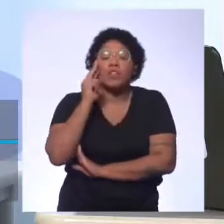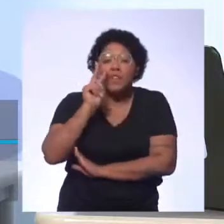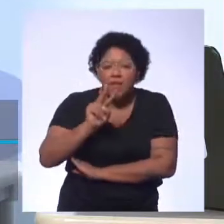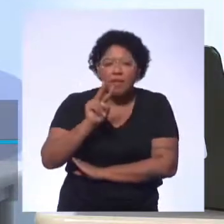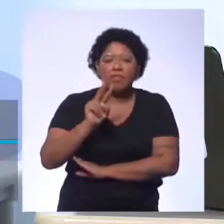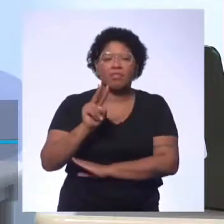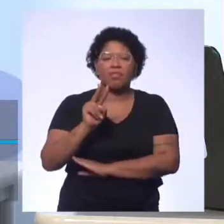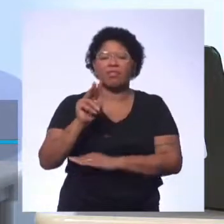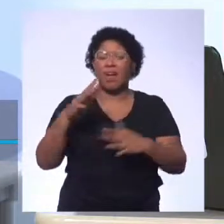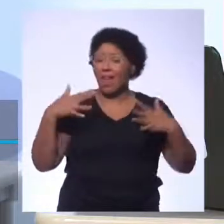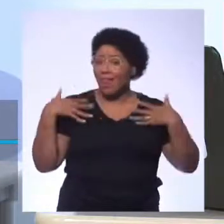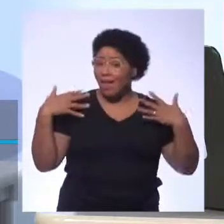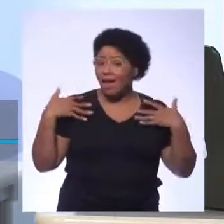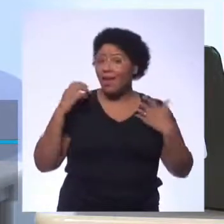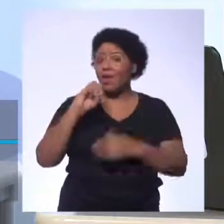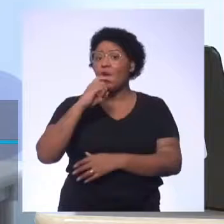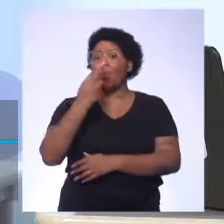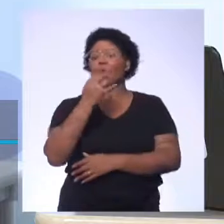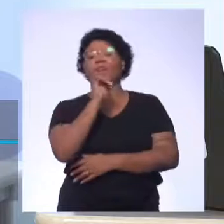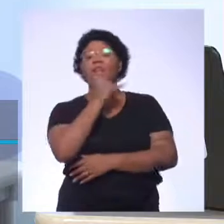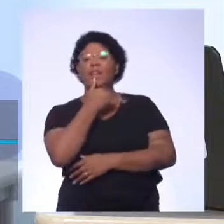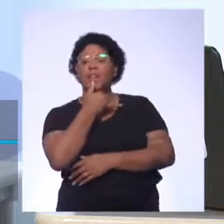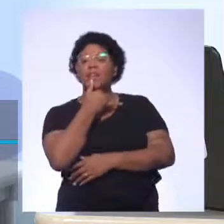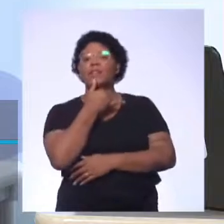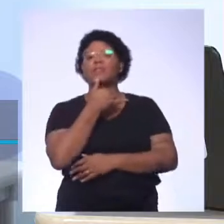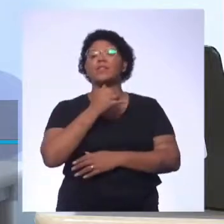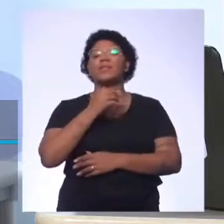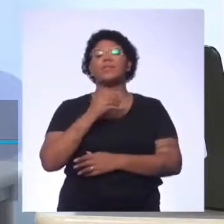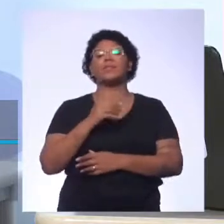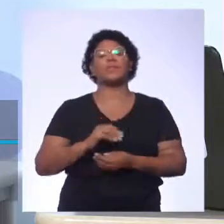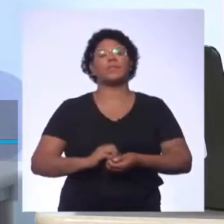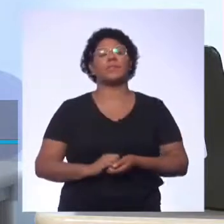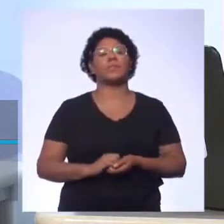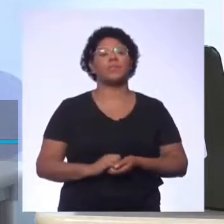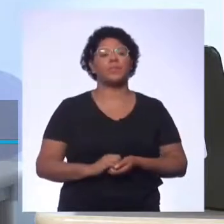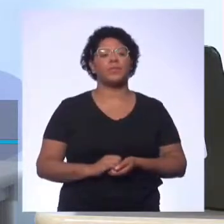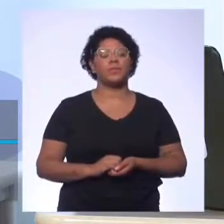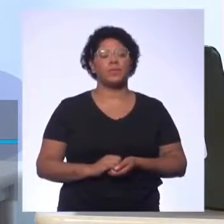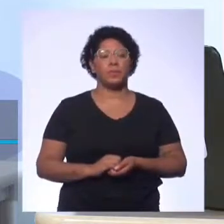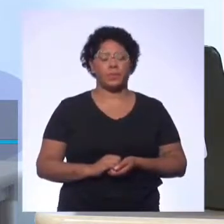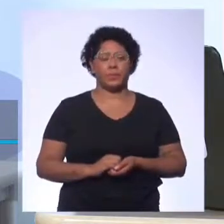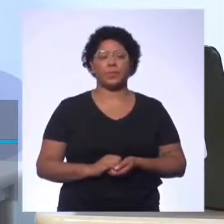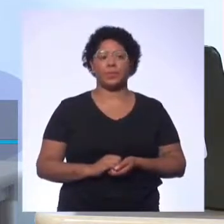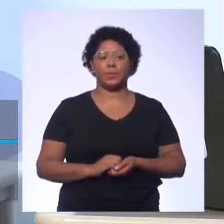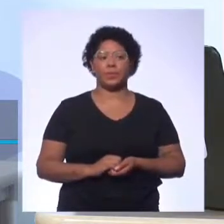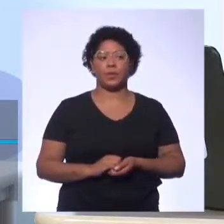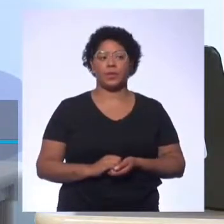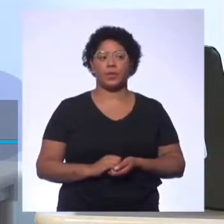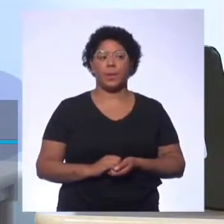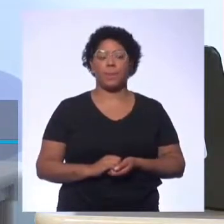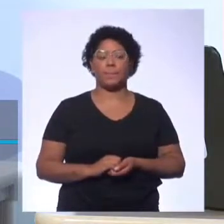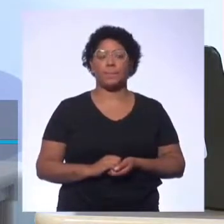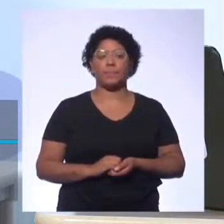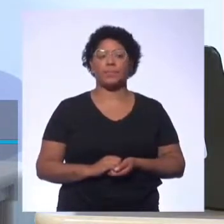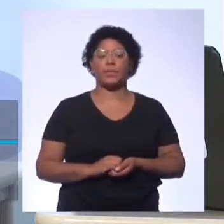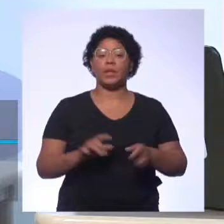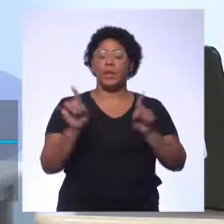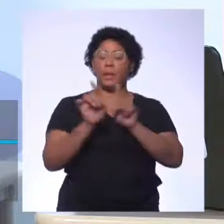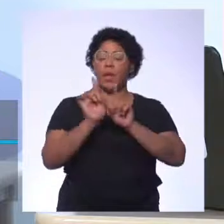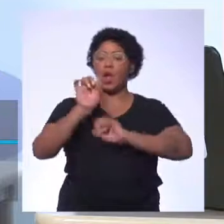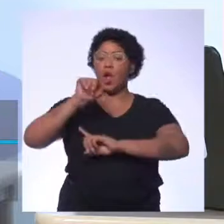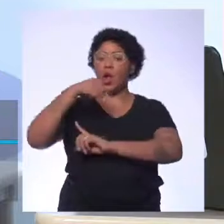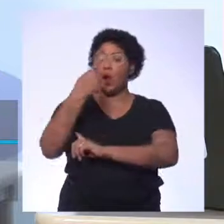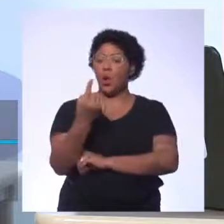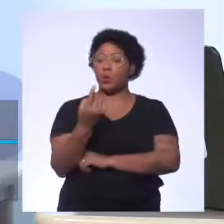podemos observar. Tá? Essa parte psicológica é importante lembrarmos nesse contexto. Agora, nós temos aí mais